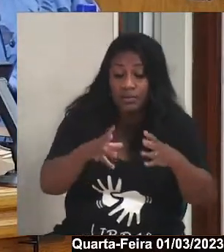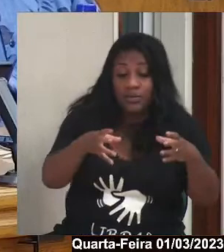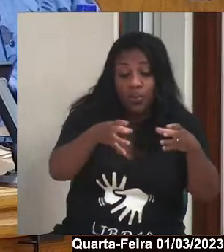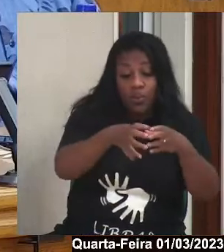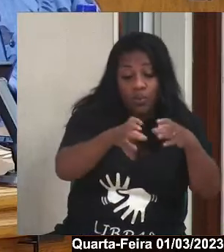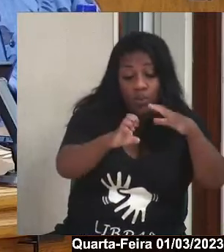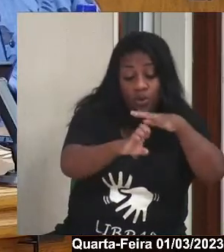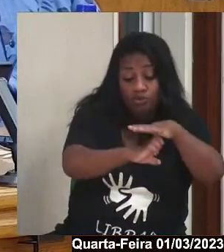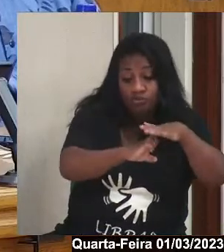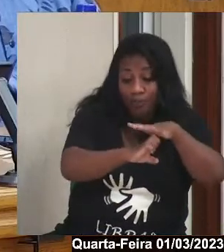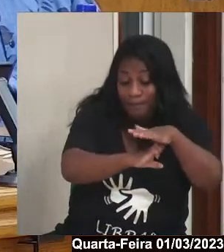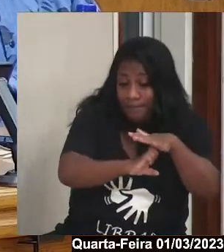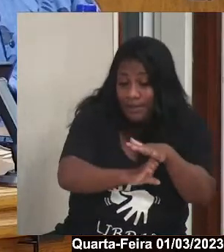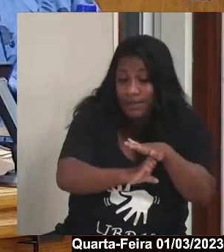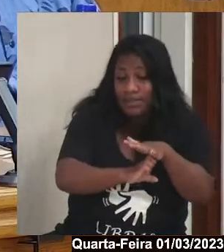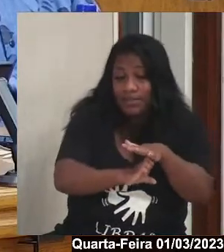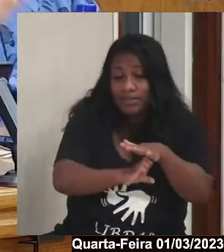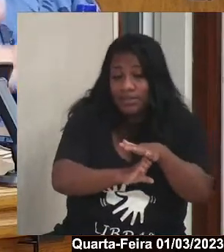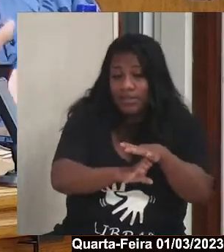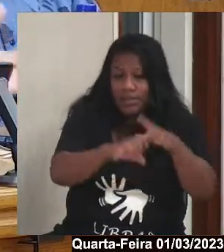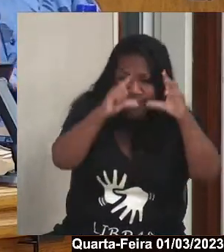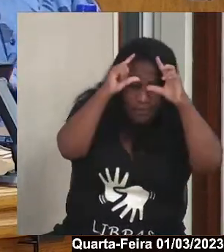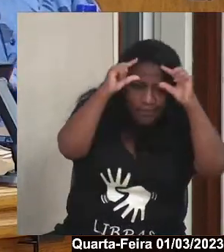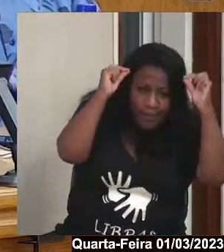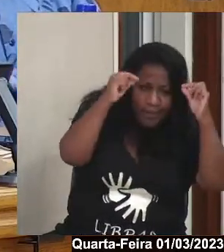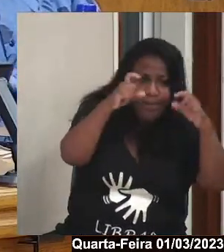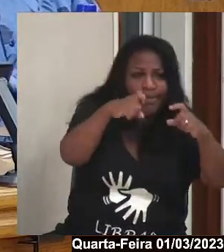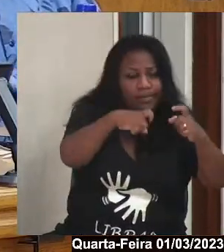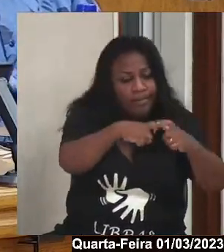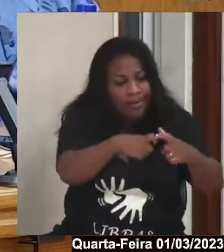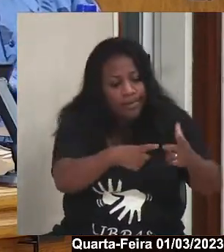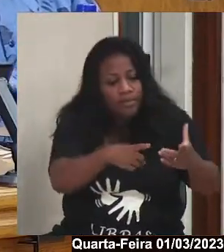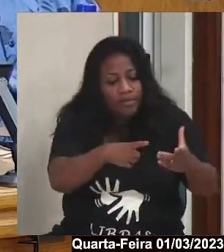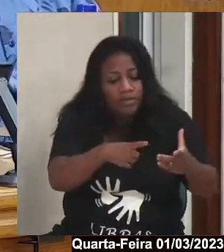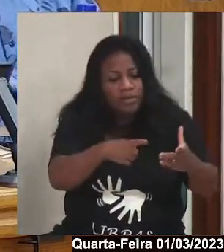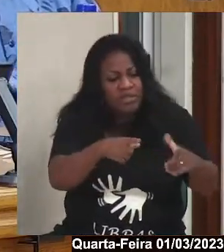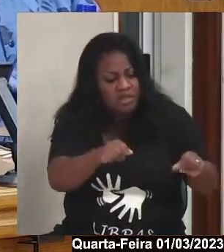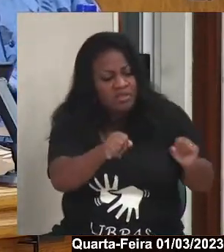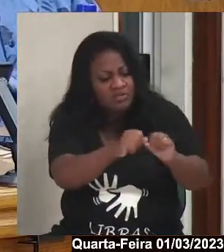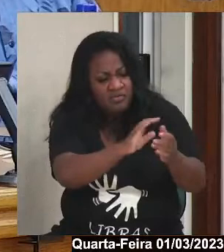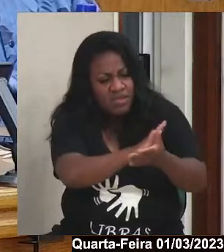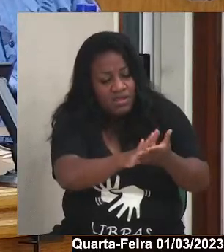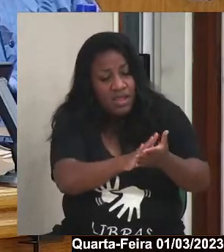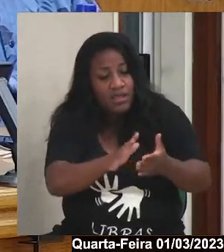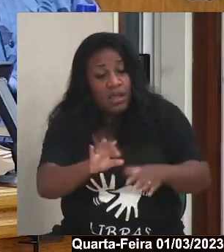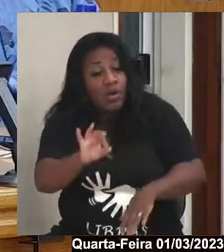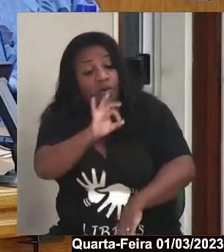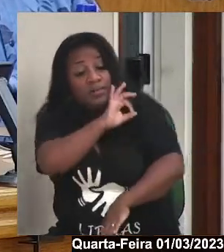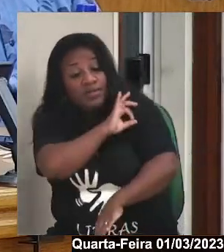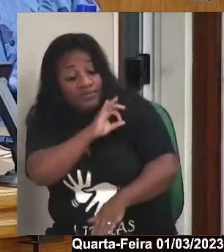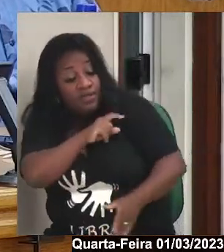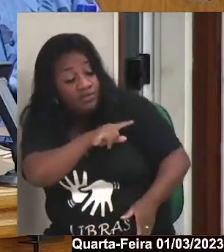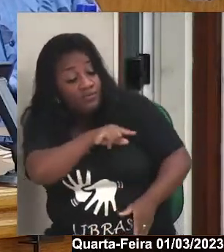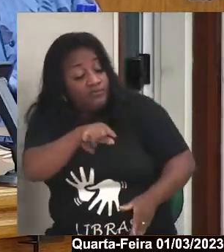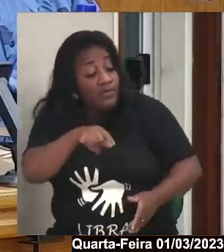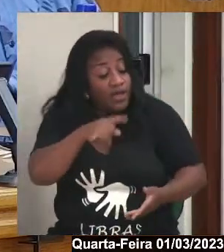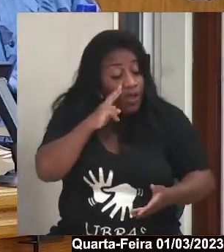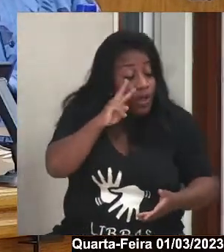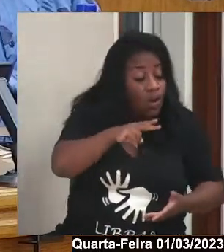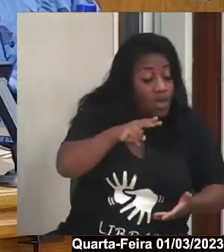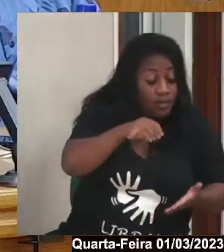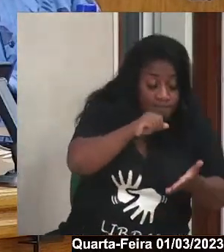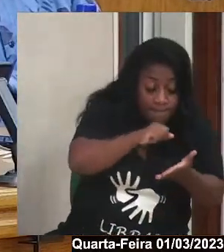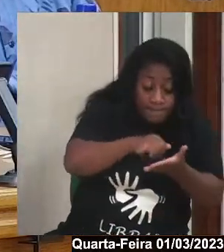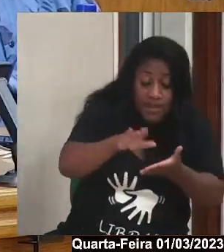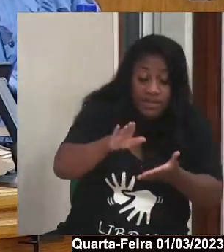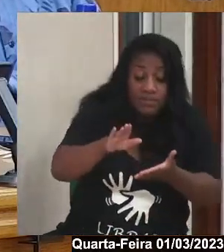trocado, né, mexer as peças, está errado. A oposição vai dizer que está errado. Se não fizer